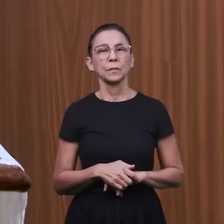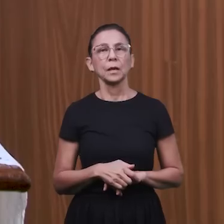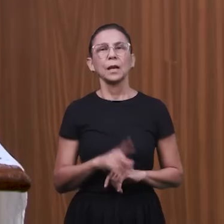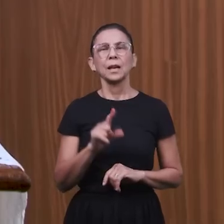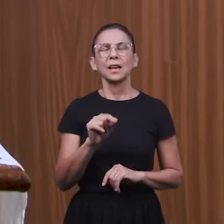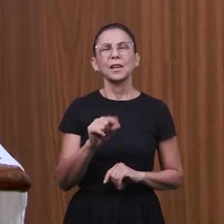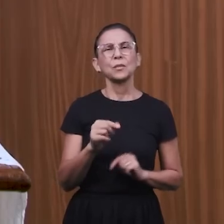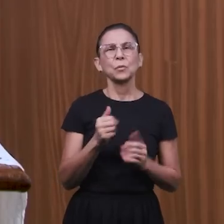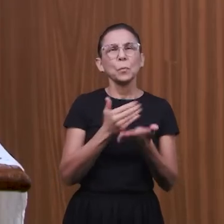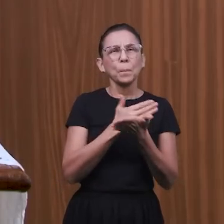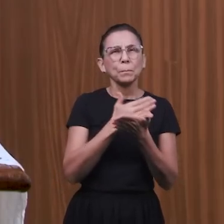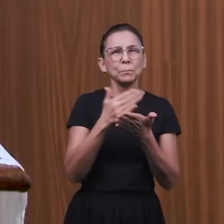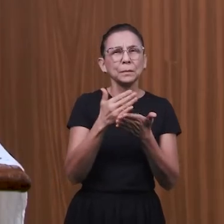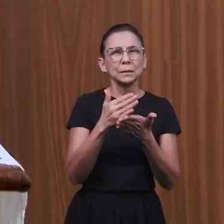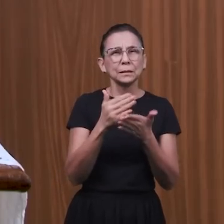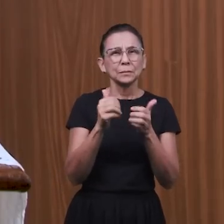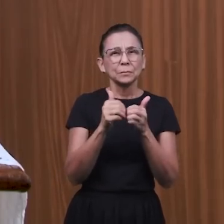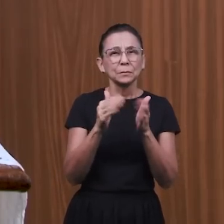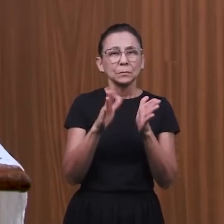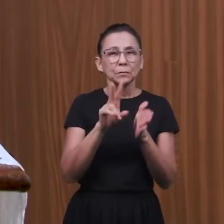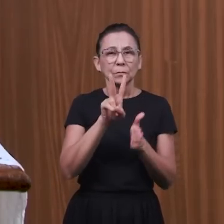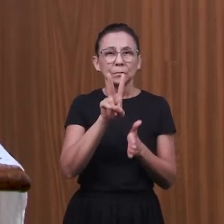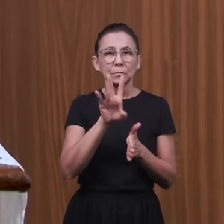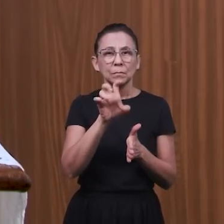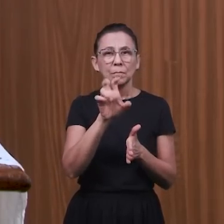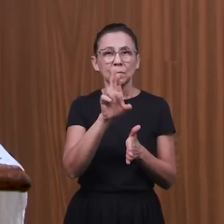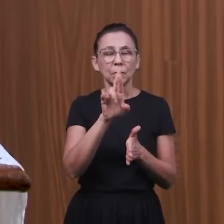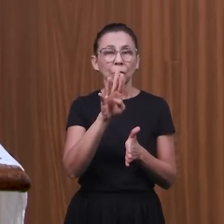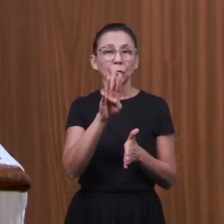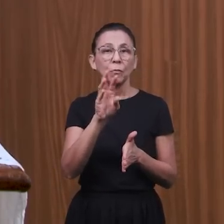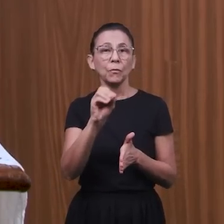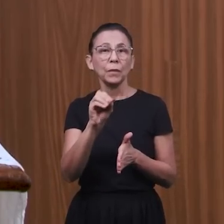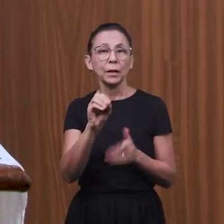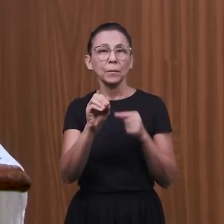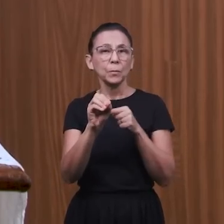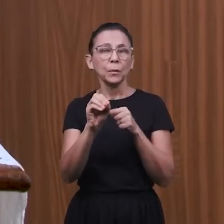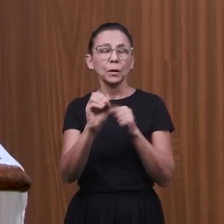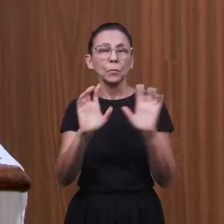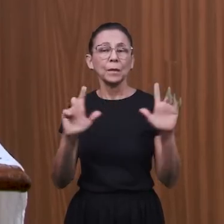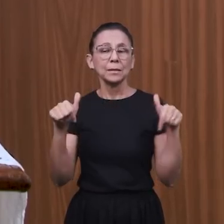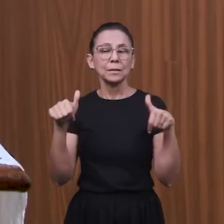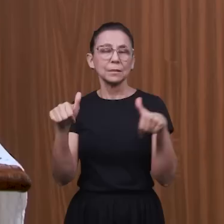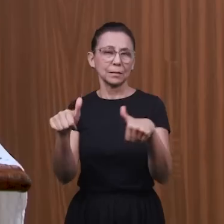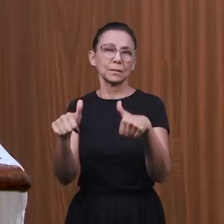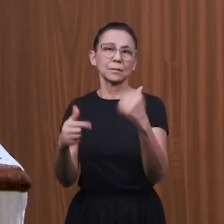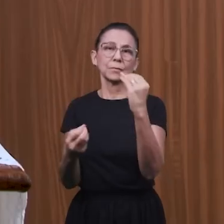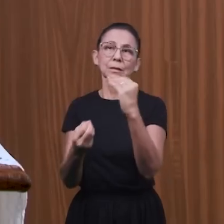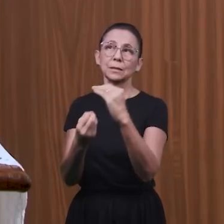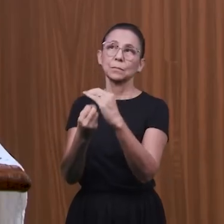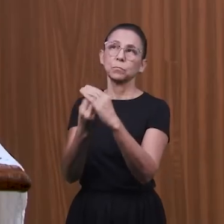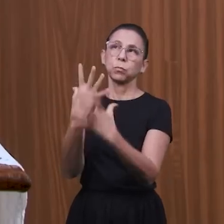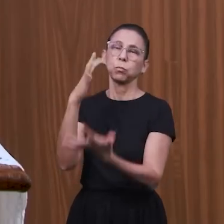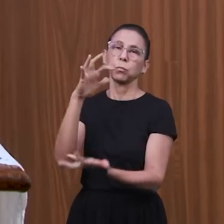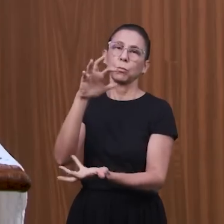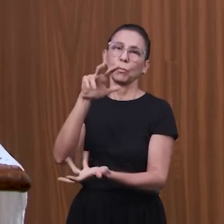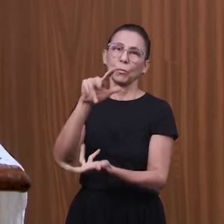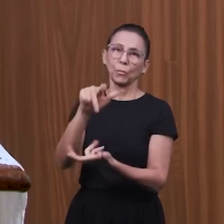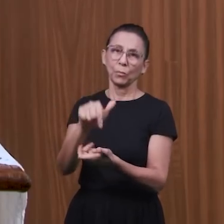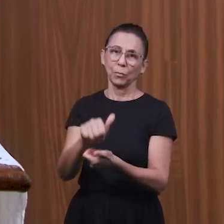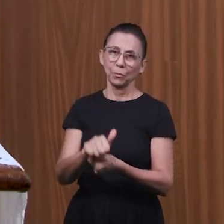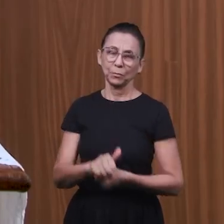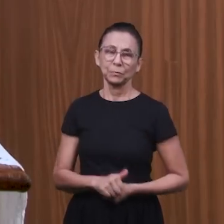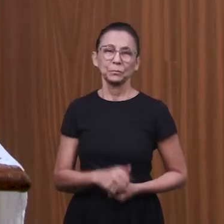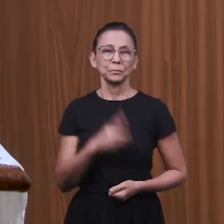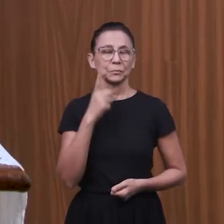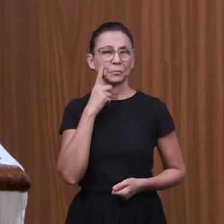era o Verbo, Jesus, então, este Verbo é a ação criadora. Os irmãos querem ver? Você